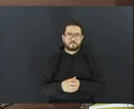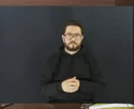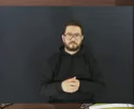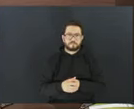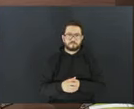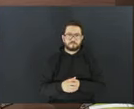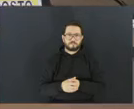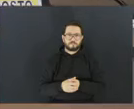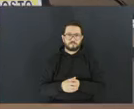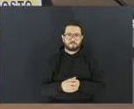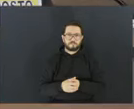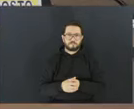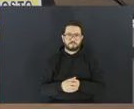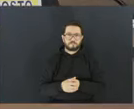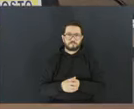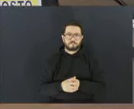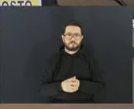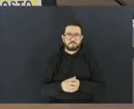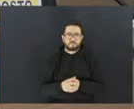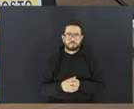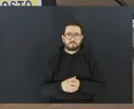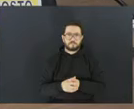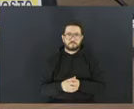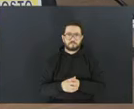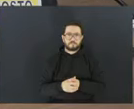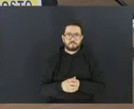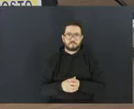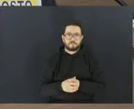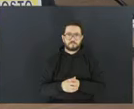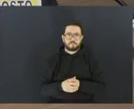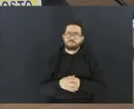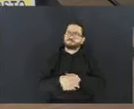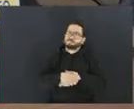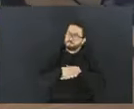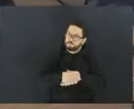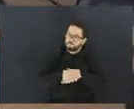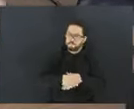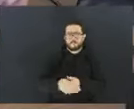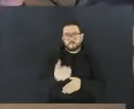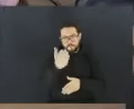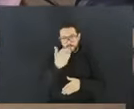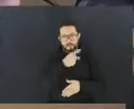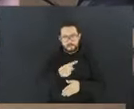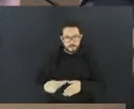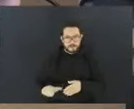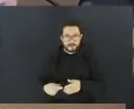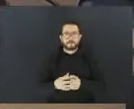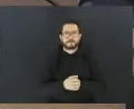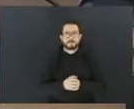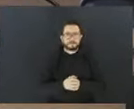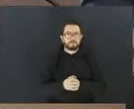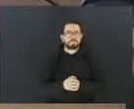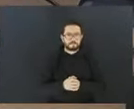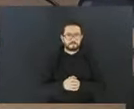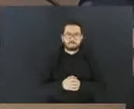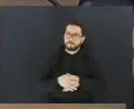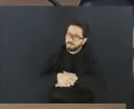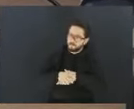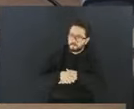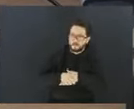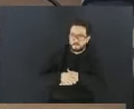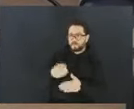pelo convite desta Tribuna Livre. Cumprimento o coronel Hudson e a